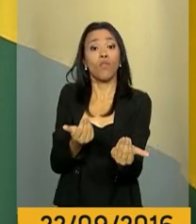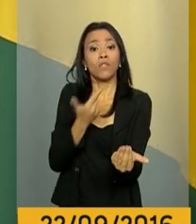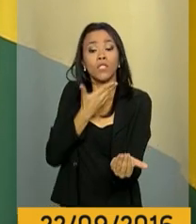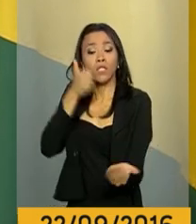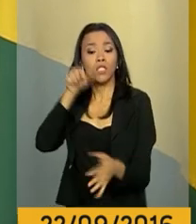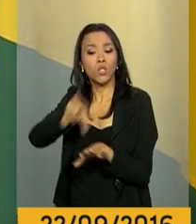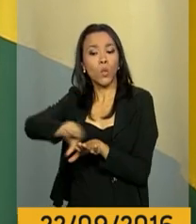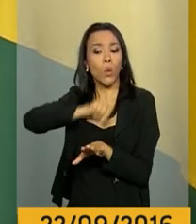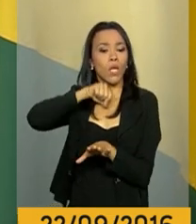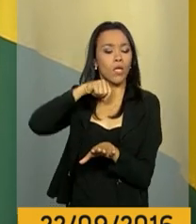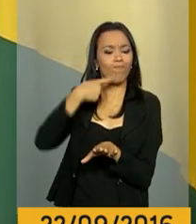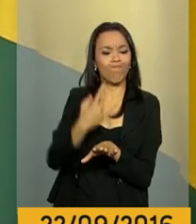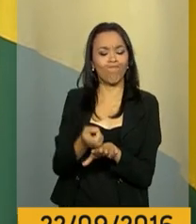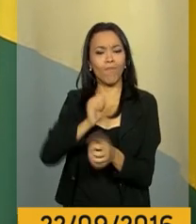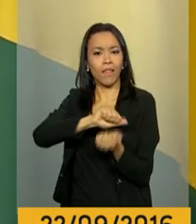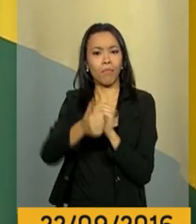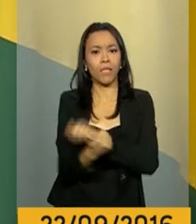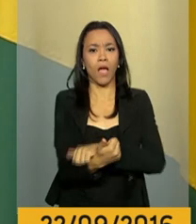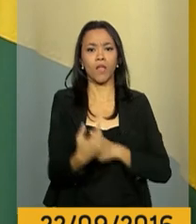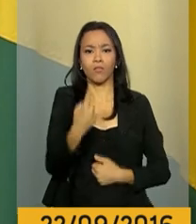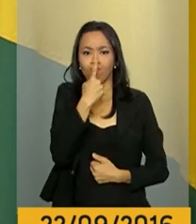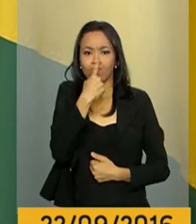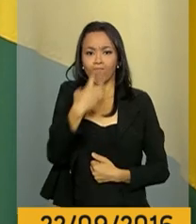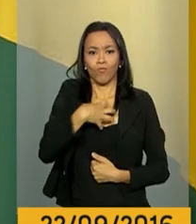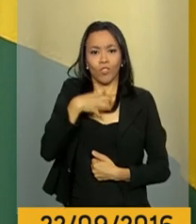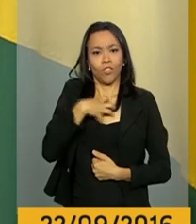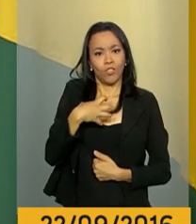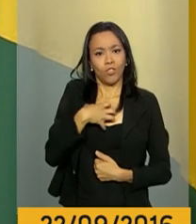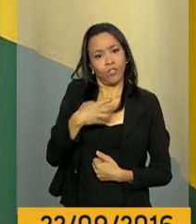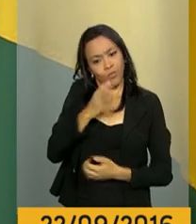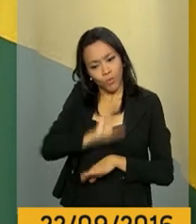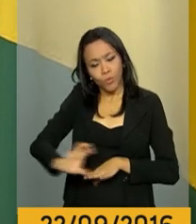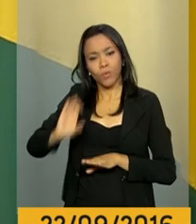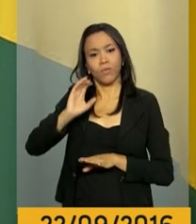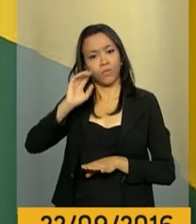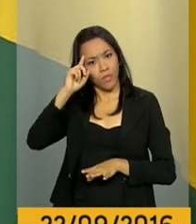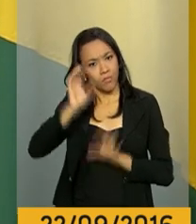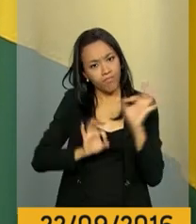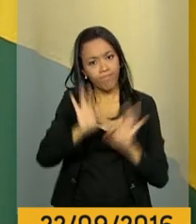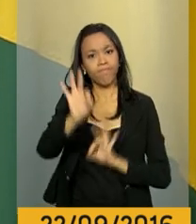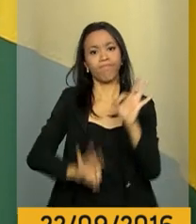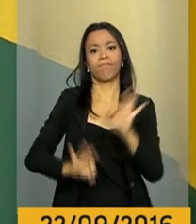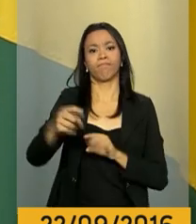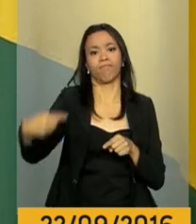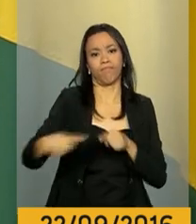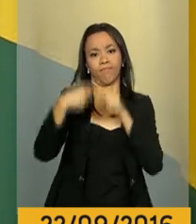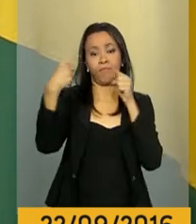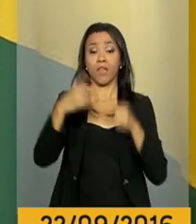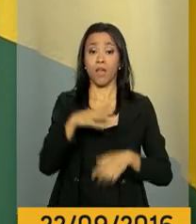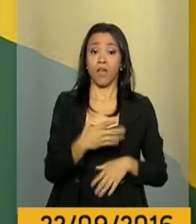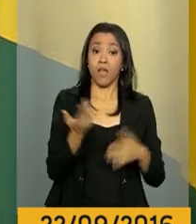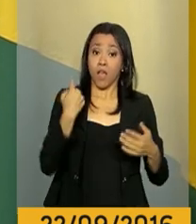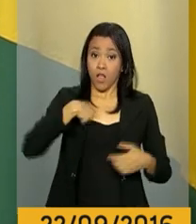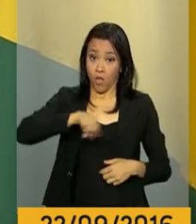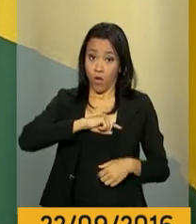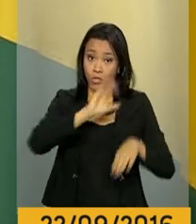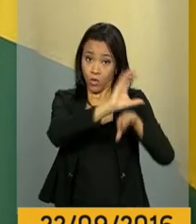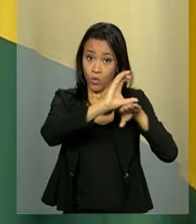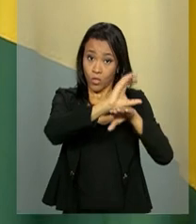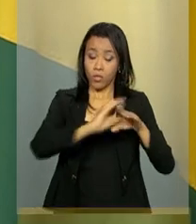currículo mais adaptado às suas vocações à suas aspirações e as seus planos nossa Constituição no